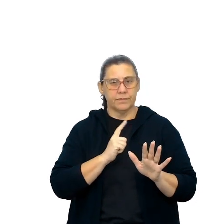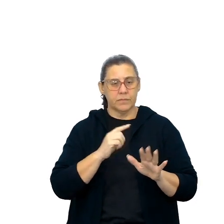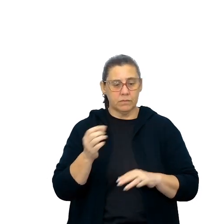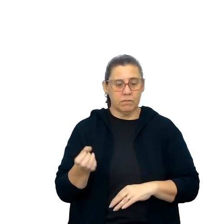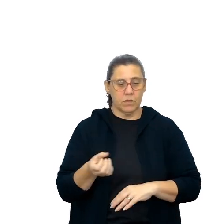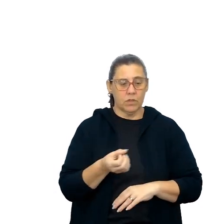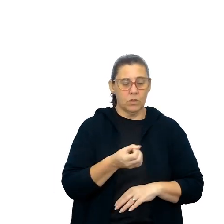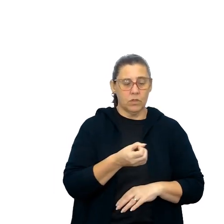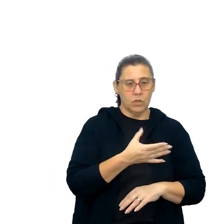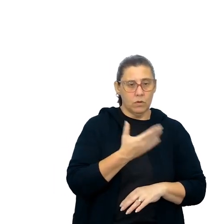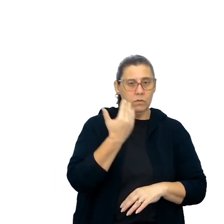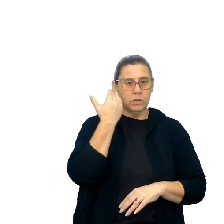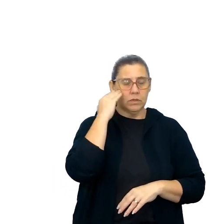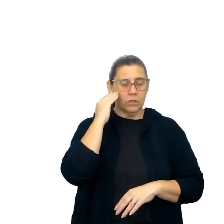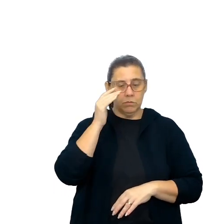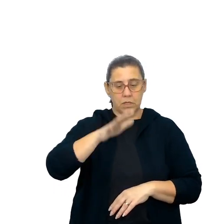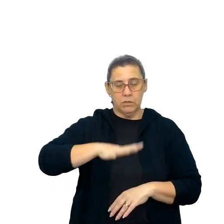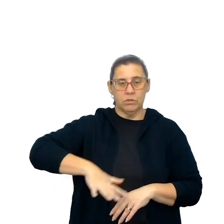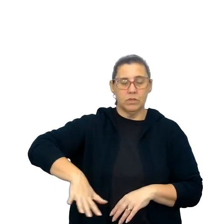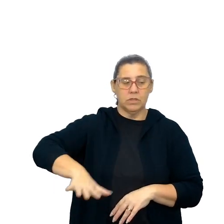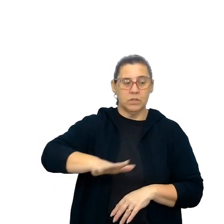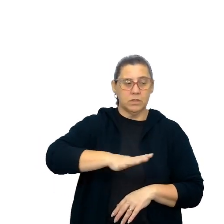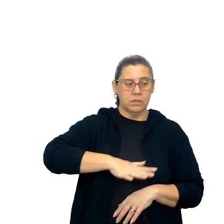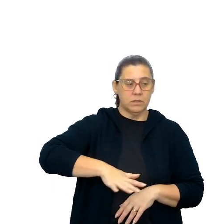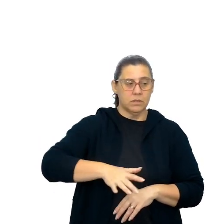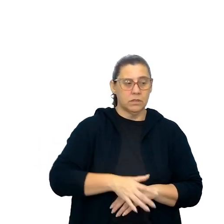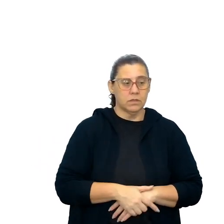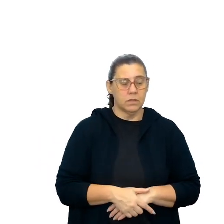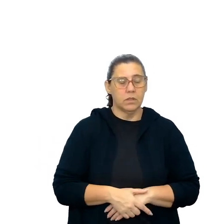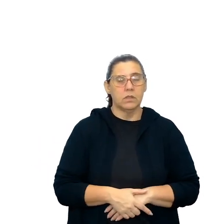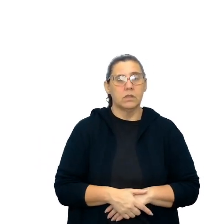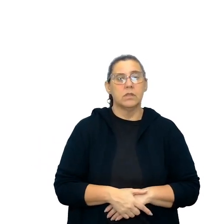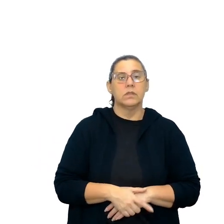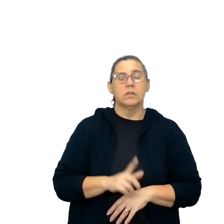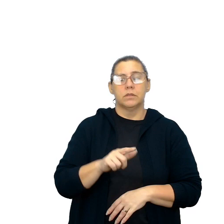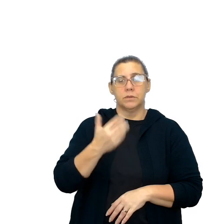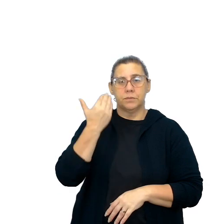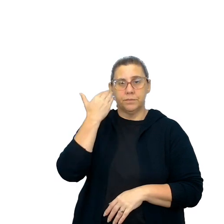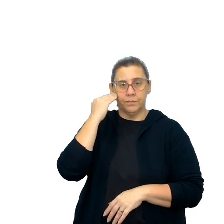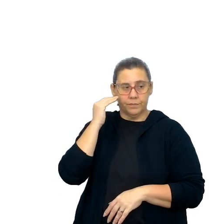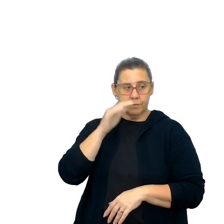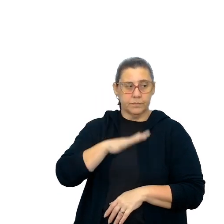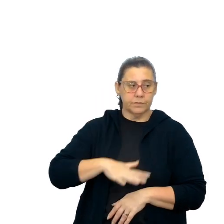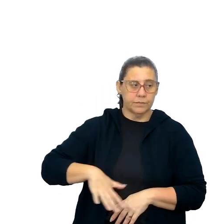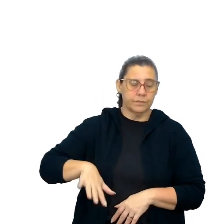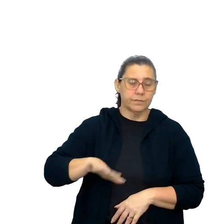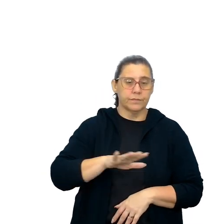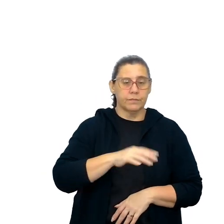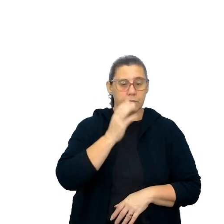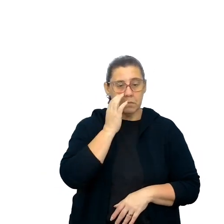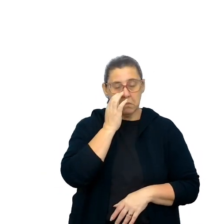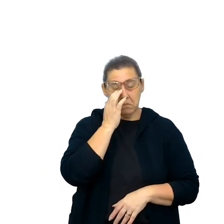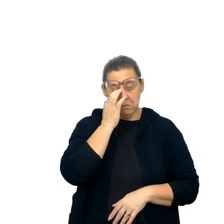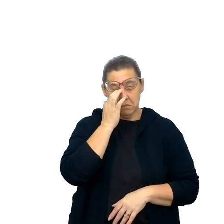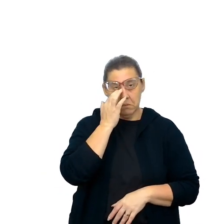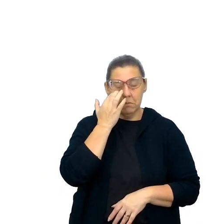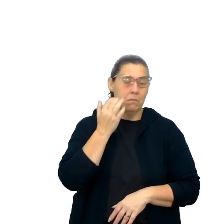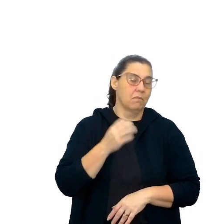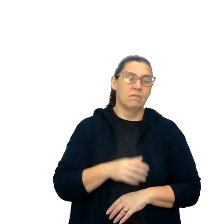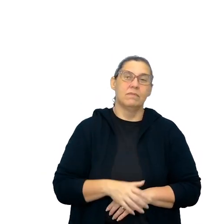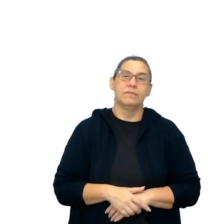novas aquisições espaciais, né? E essa noção de espaço, né, ela está